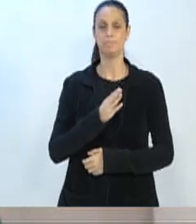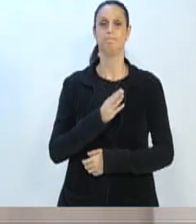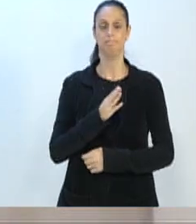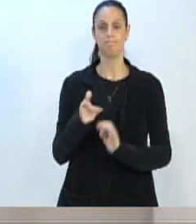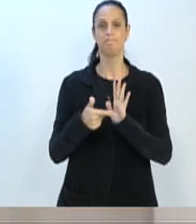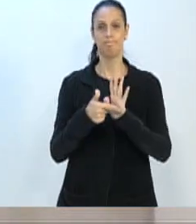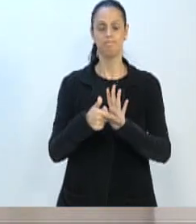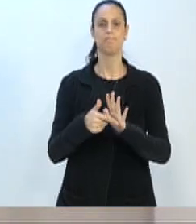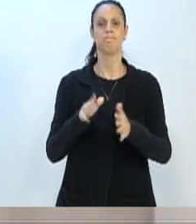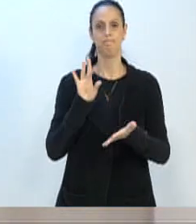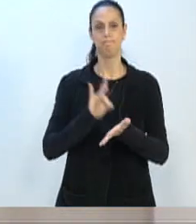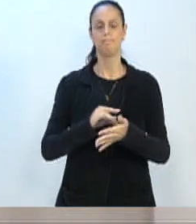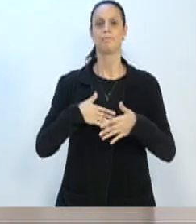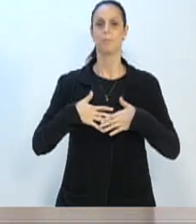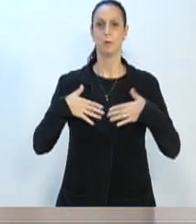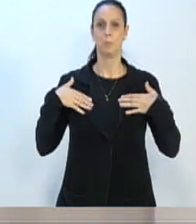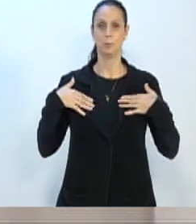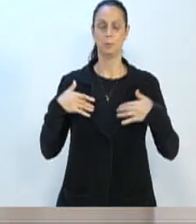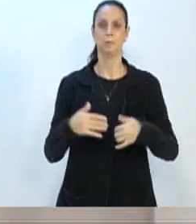orgulho